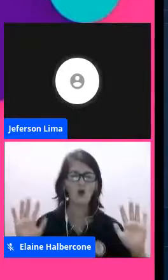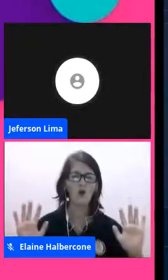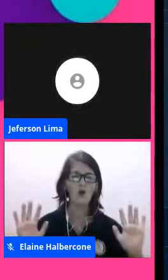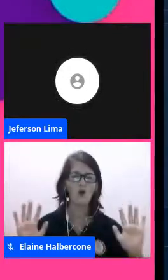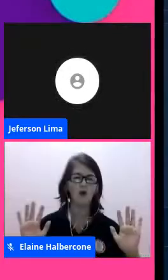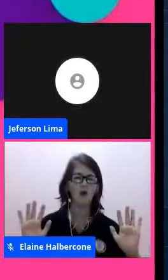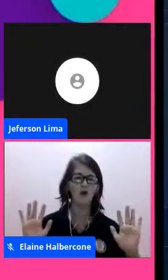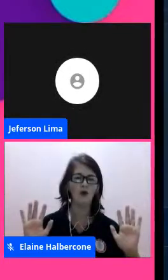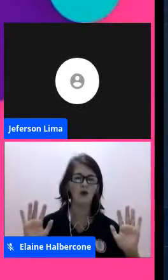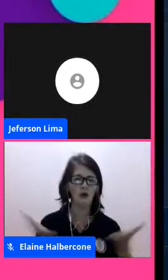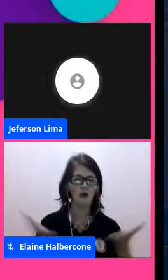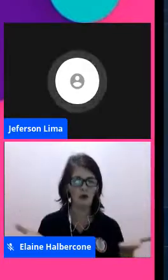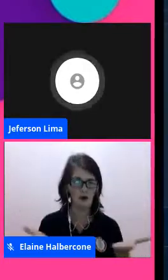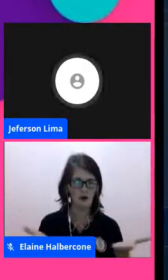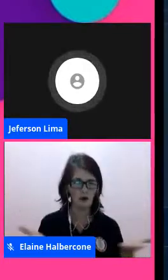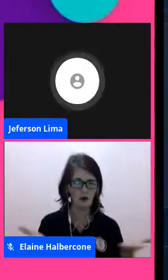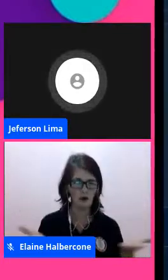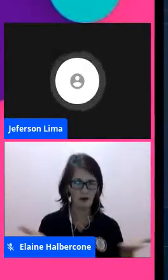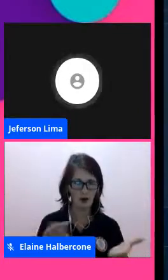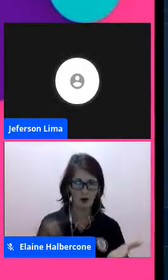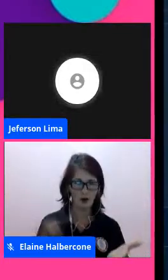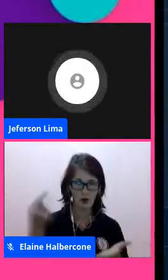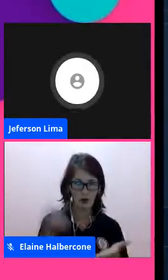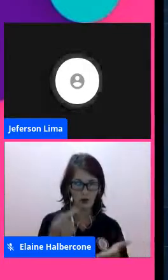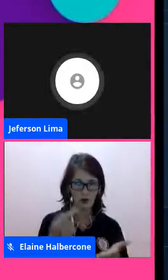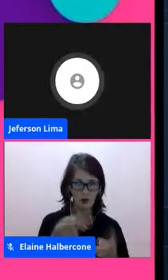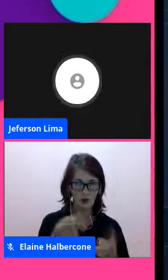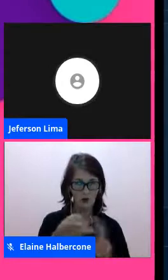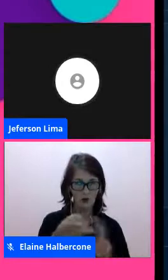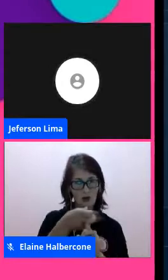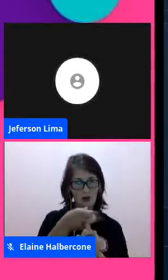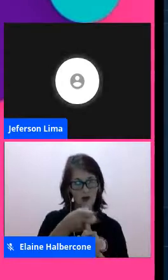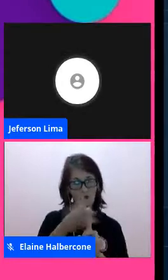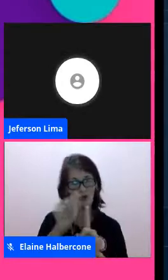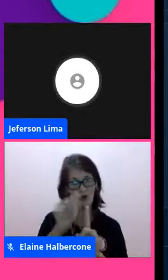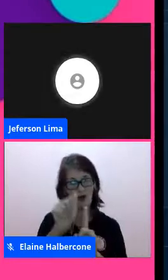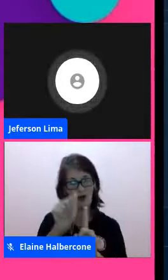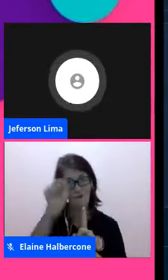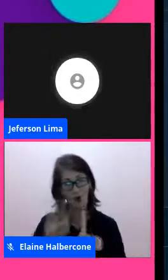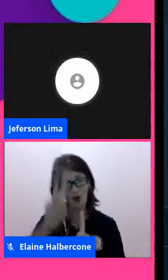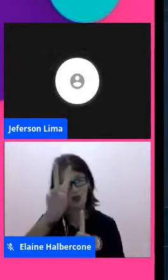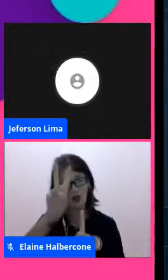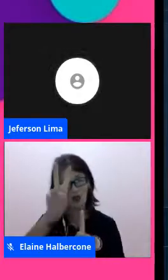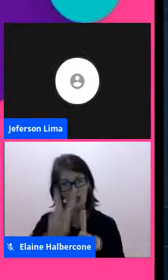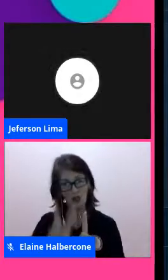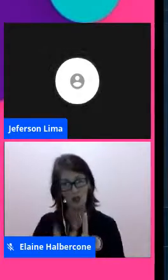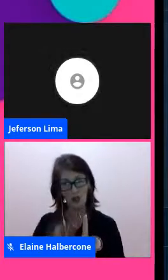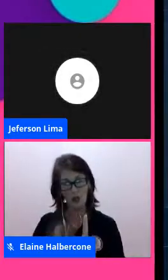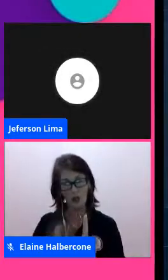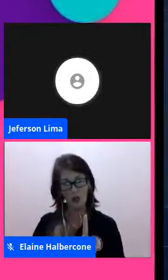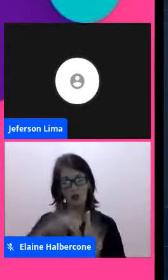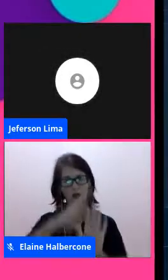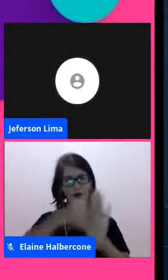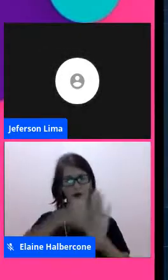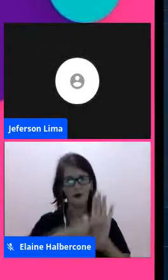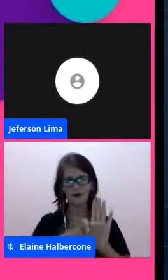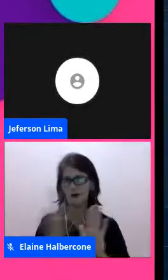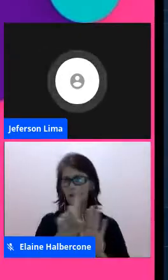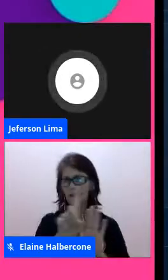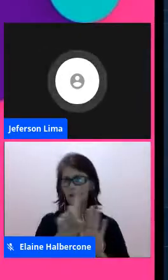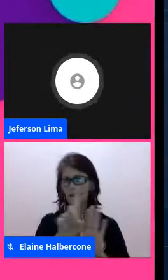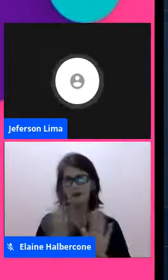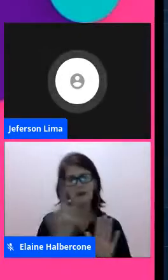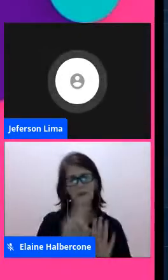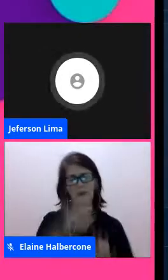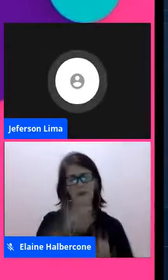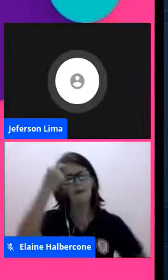quê? Que nosso sensor A pode ser lido, não é? Porque eu não tenho mais regras. Não.